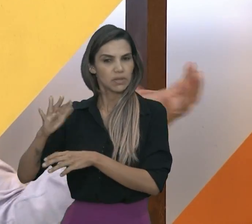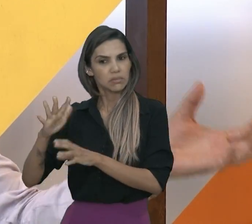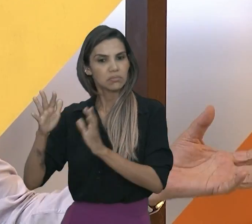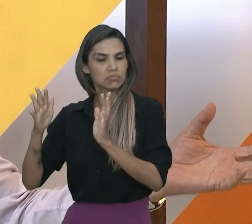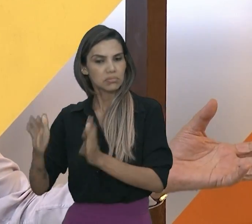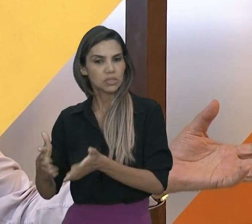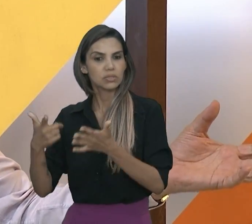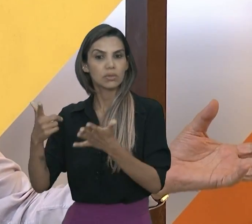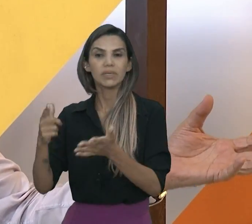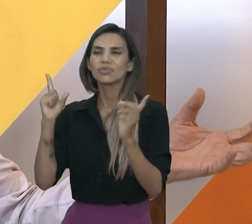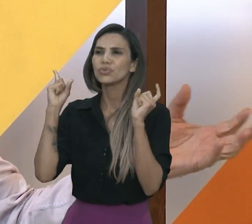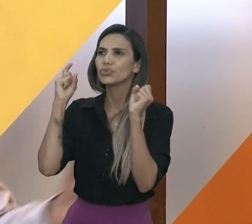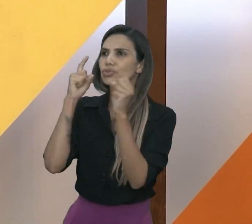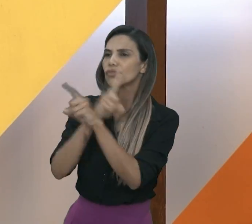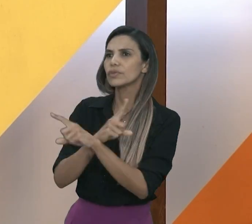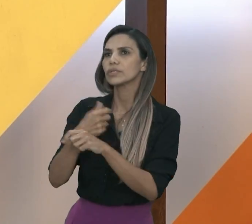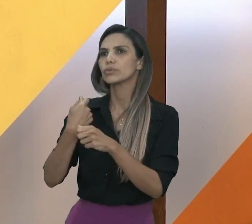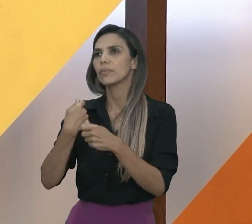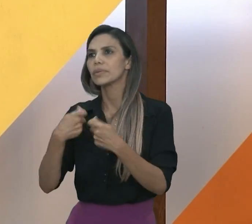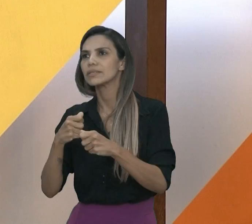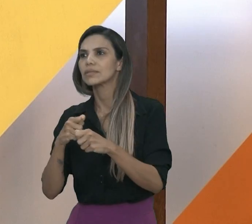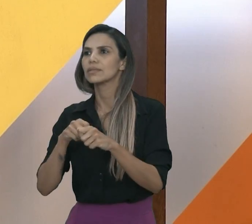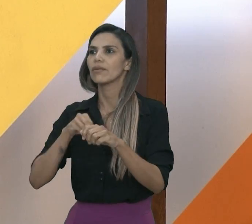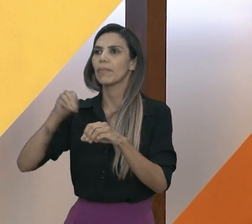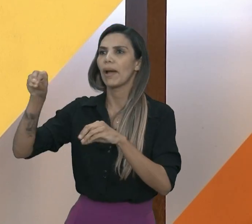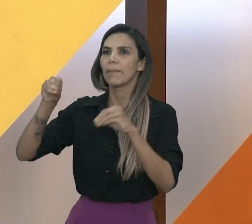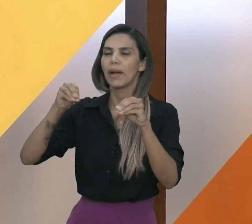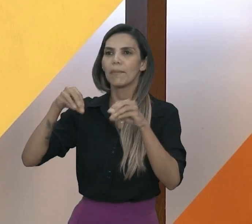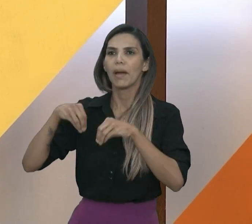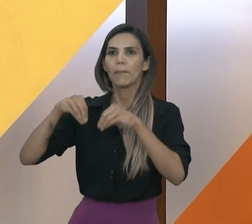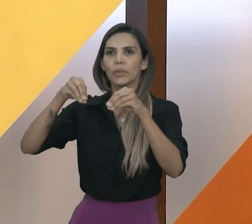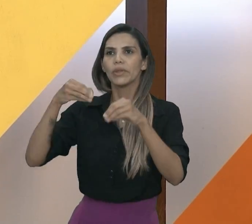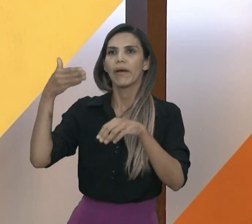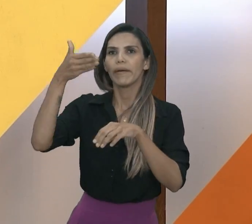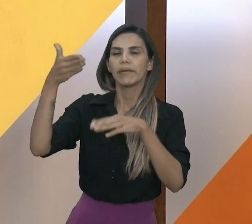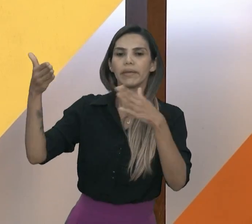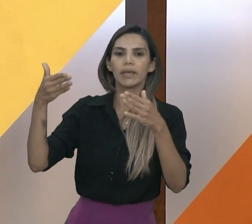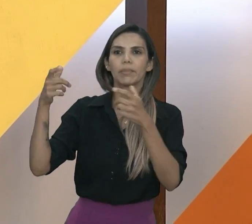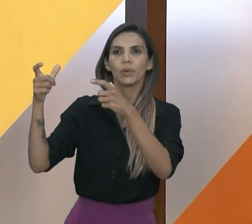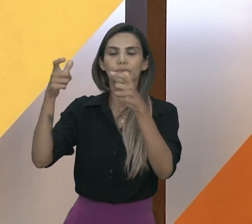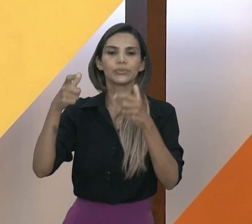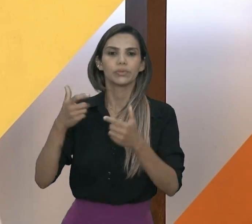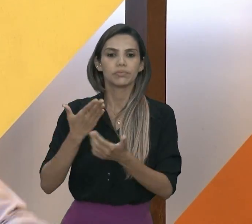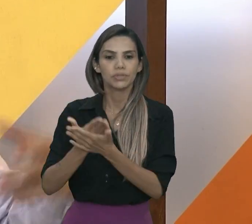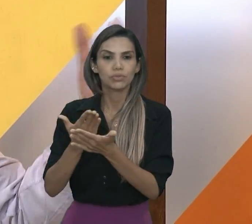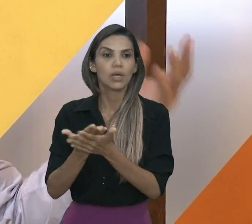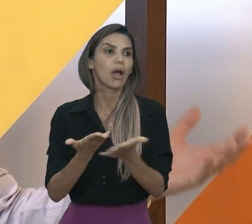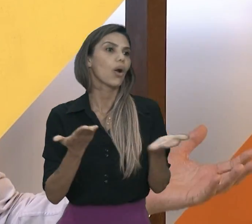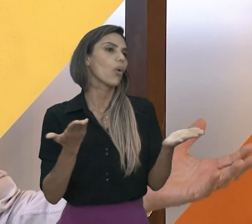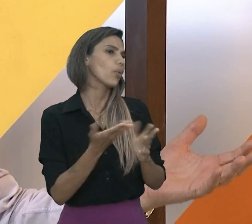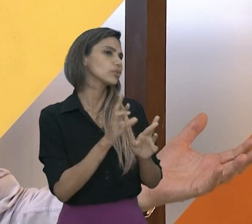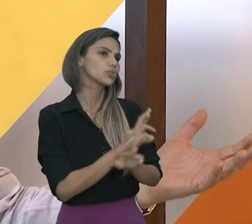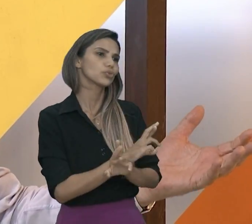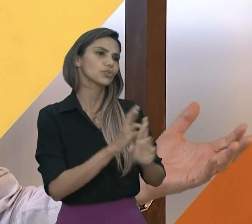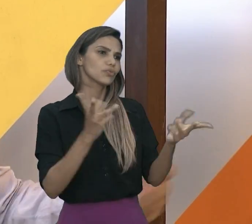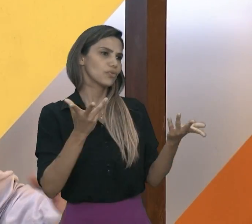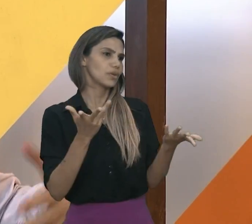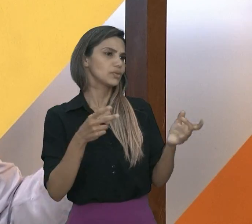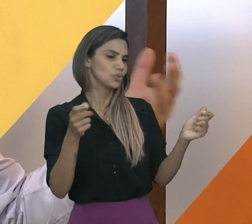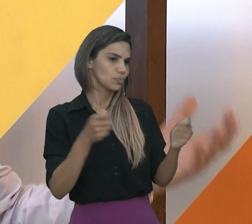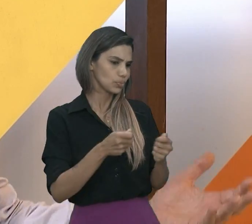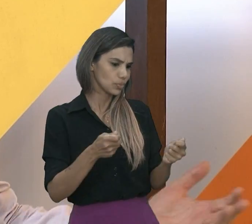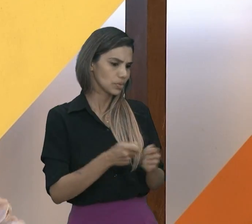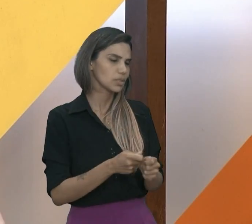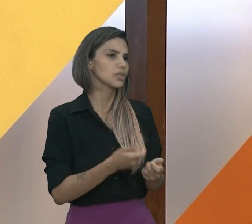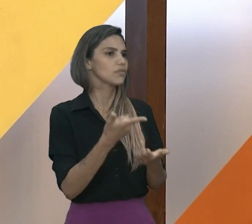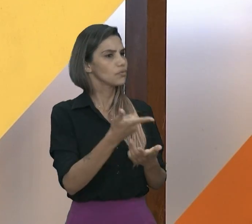que ir para esses centros, né? Hoje não, a gente tem, além dos nossos programas aqui, temos outros programas de pós-graduação